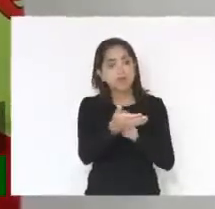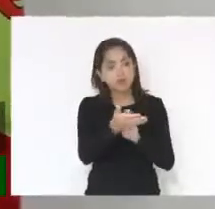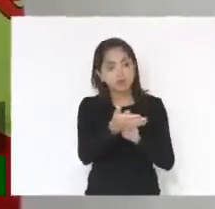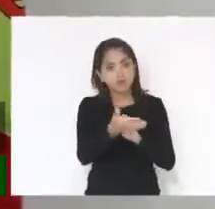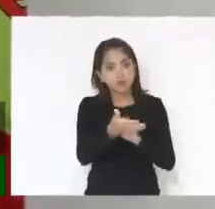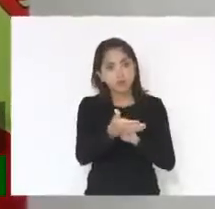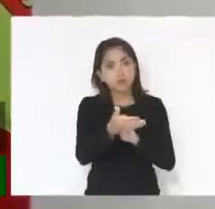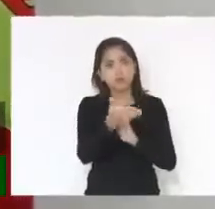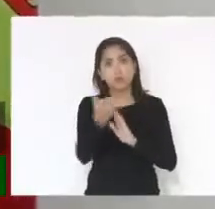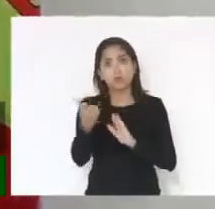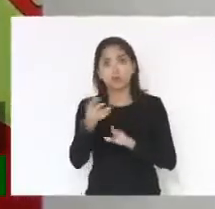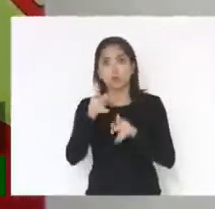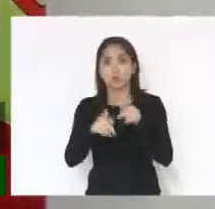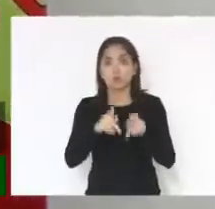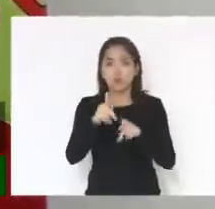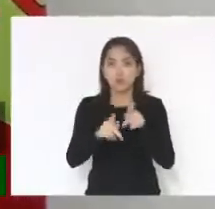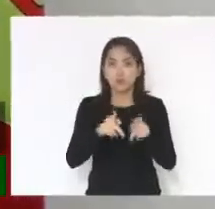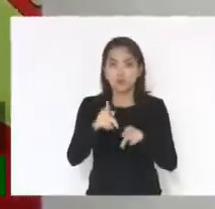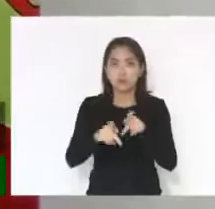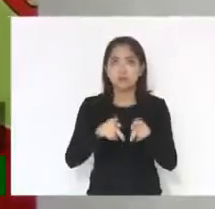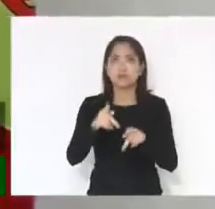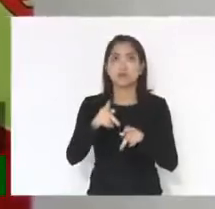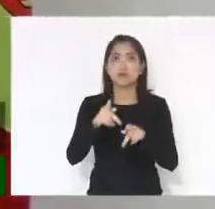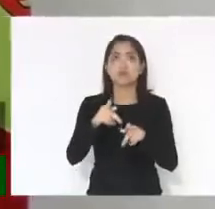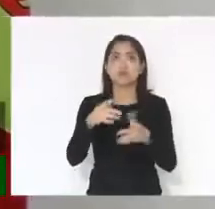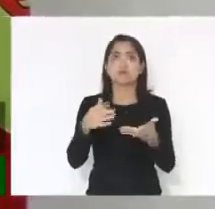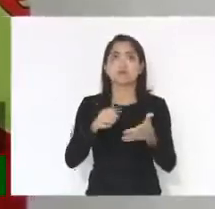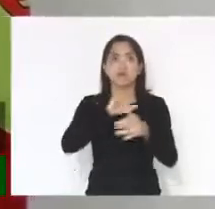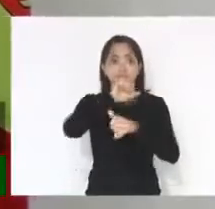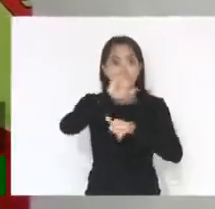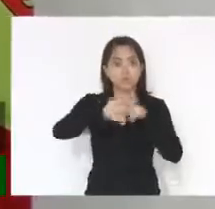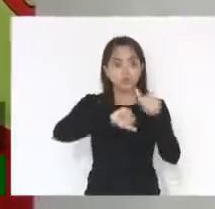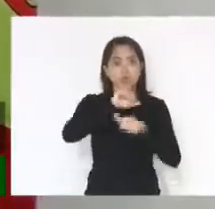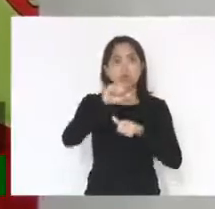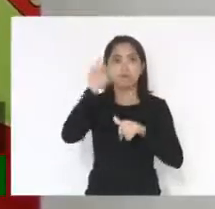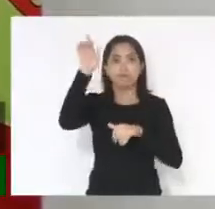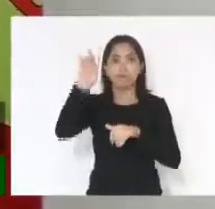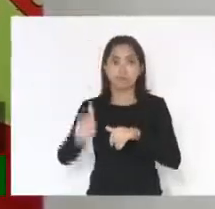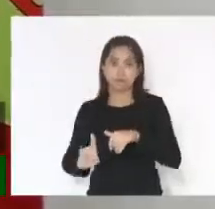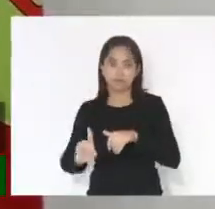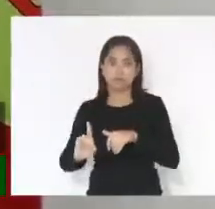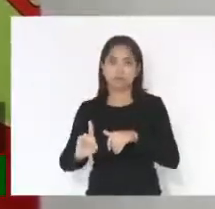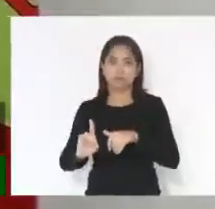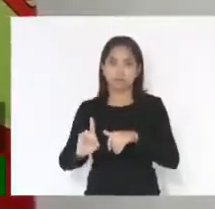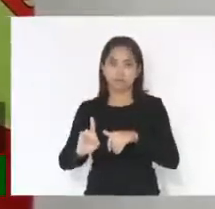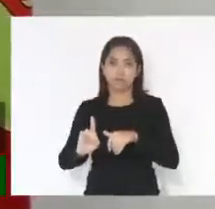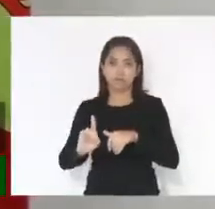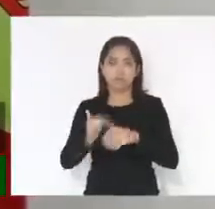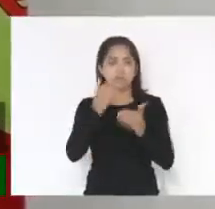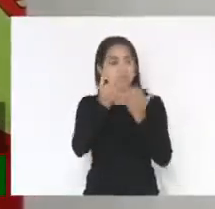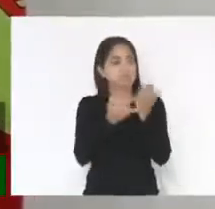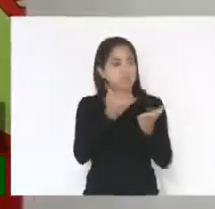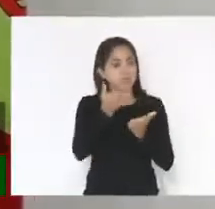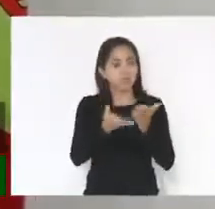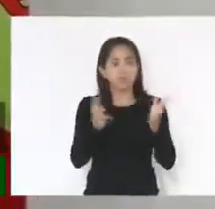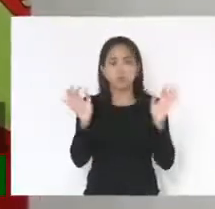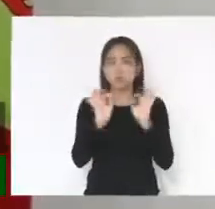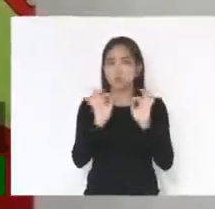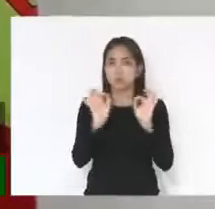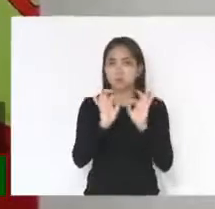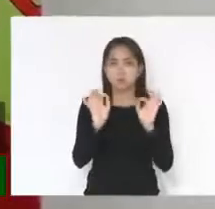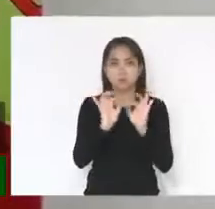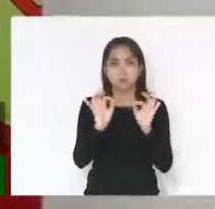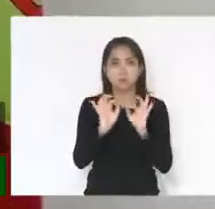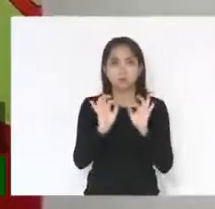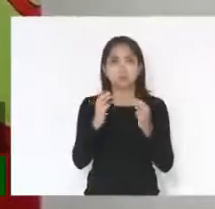por todos os cidadãos, vai virar uma diretoria. sem atendimento ao público,